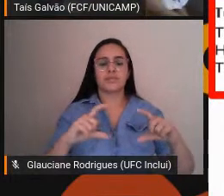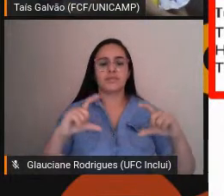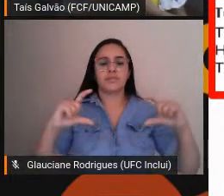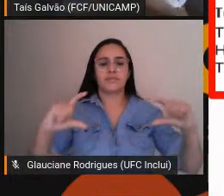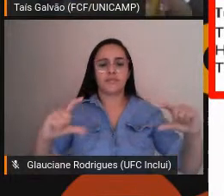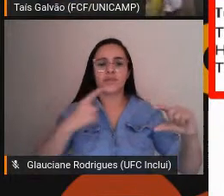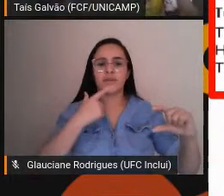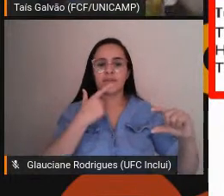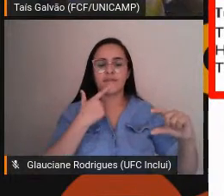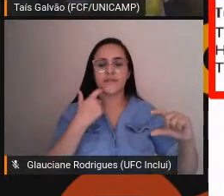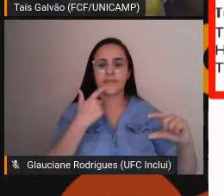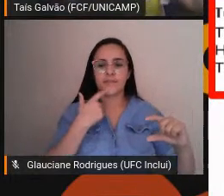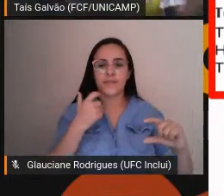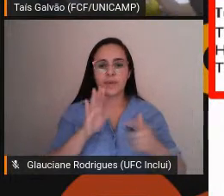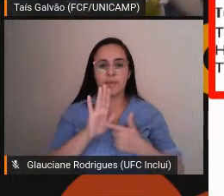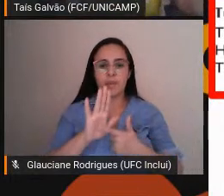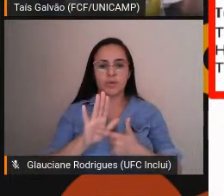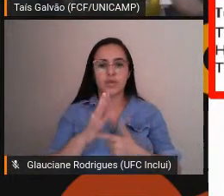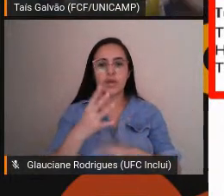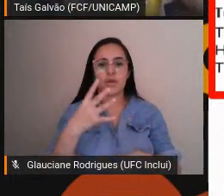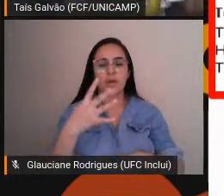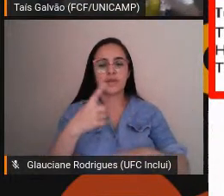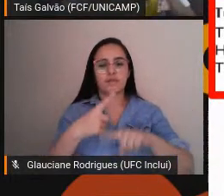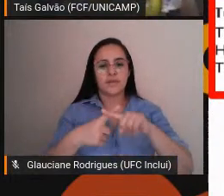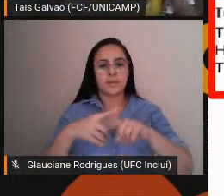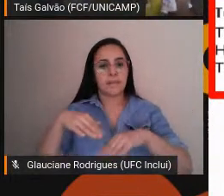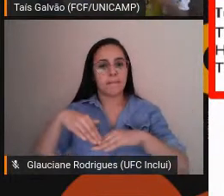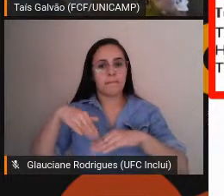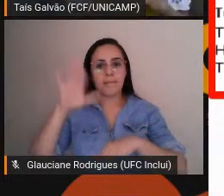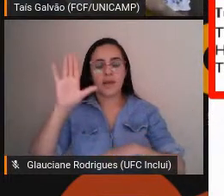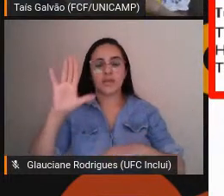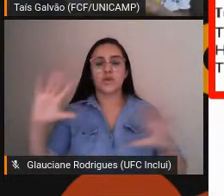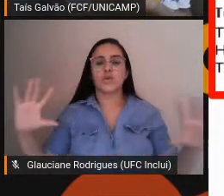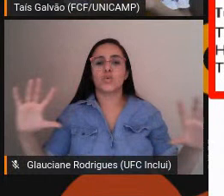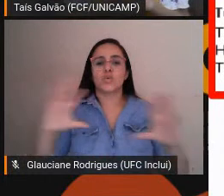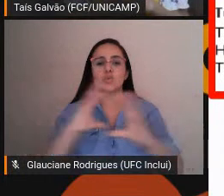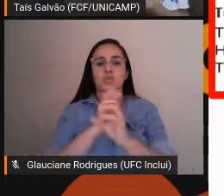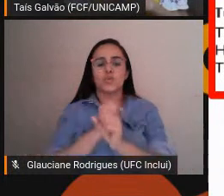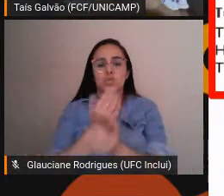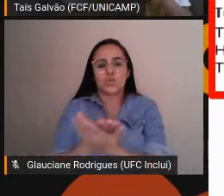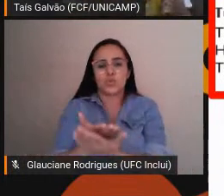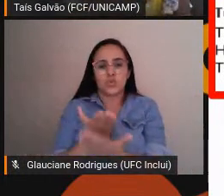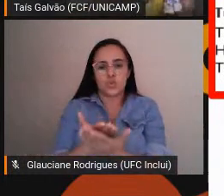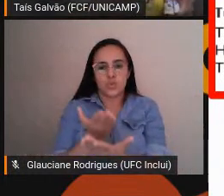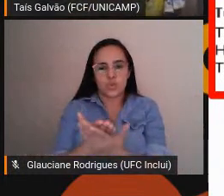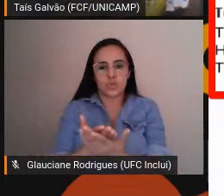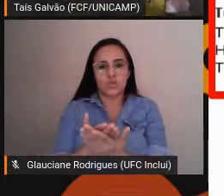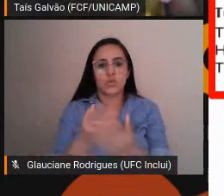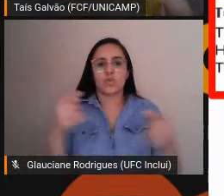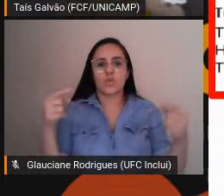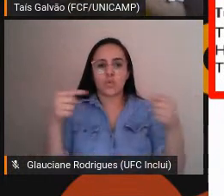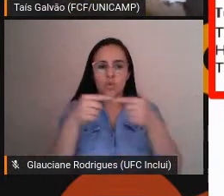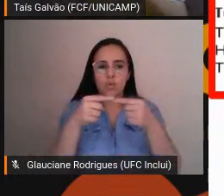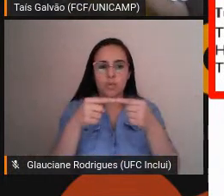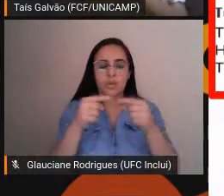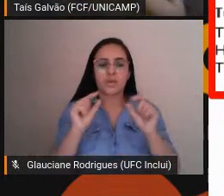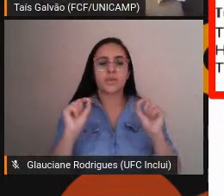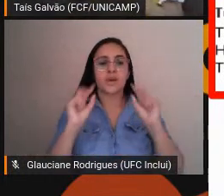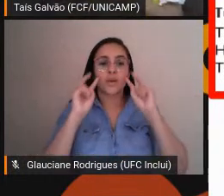de 4 vezes maior, né? Quando eu junto todos esses estudos que tiveram esse delineamento, né? Que olharam